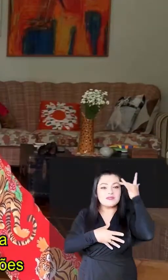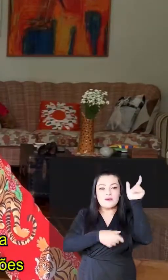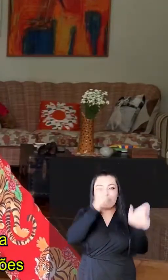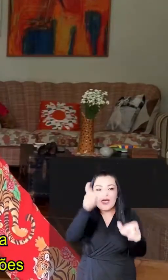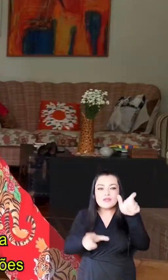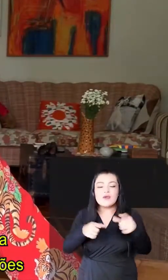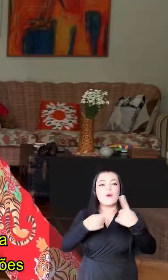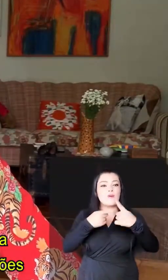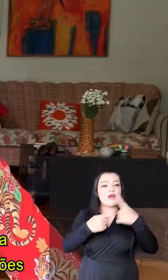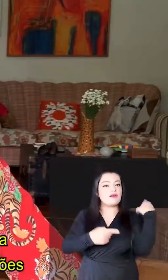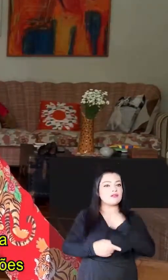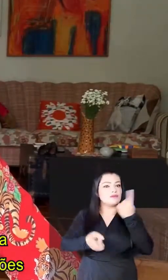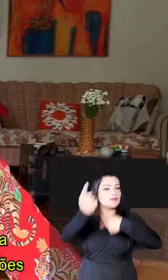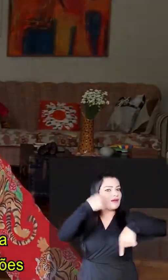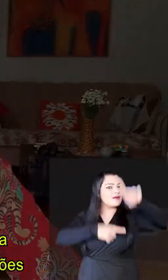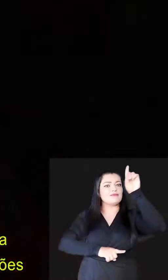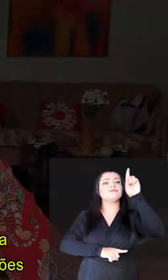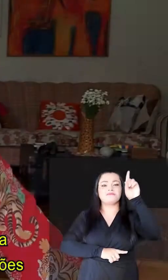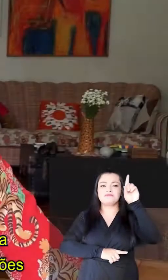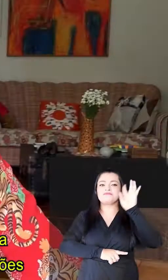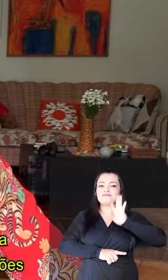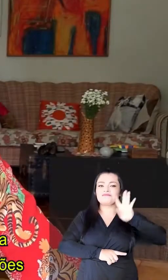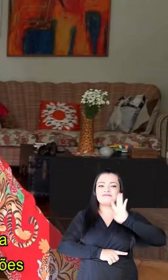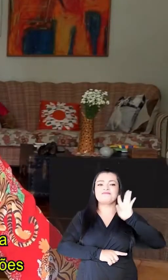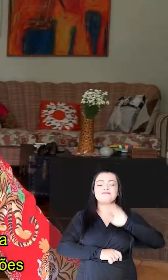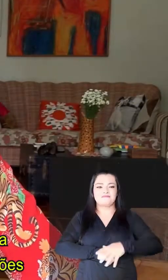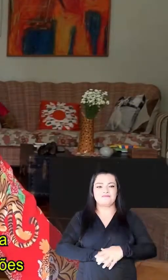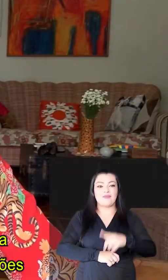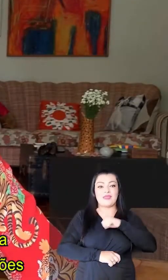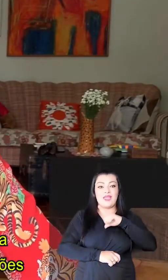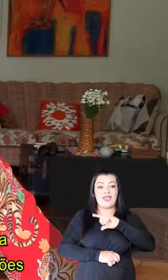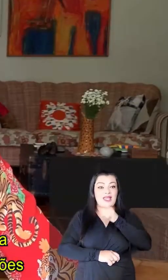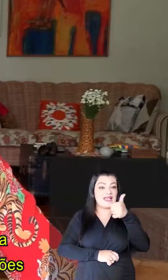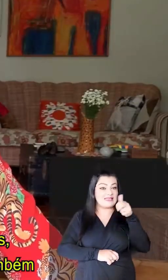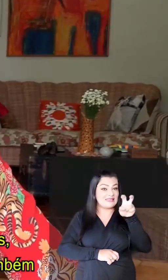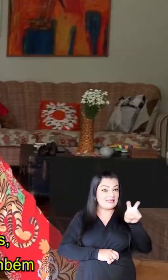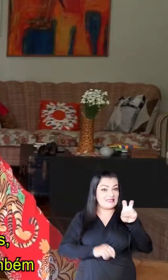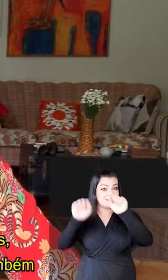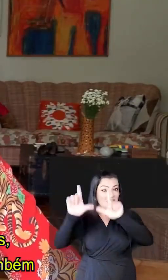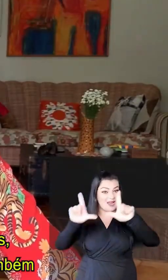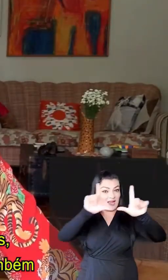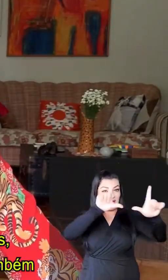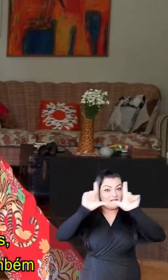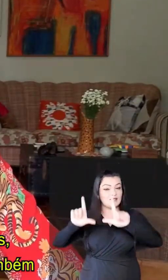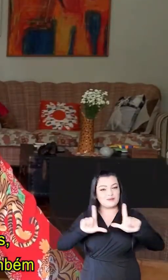conseguiu se reinventar de maneira muito bonita. A gente tem mais de 15 exposições virtuais no Google Arte